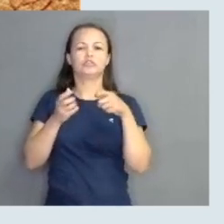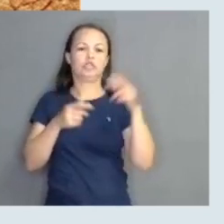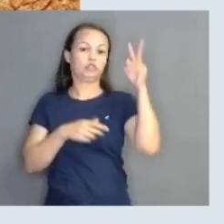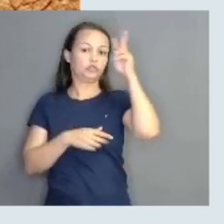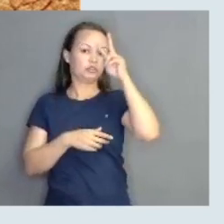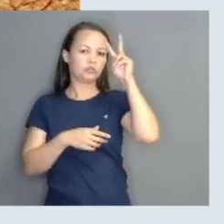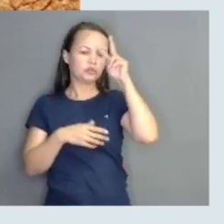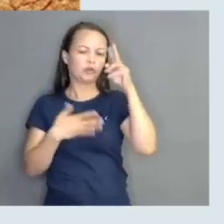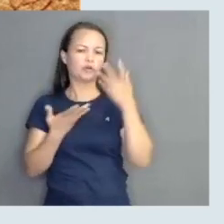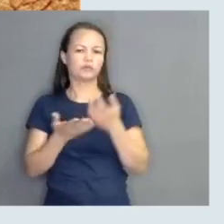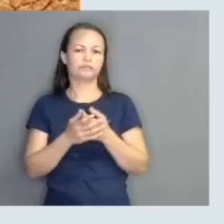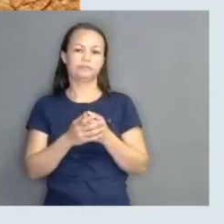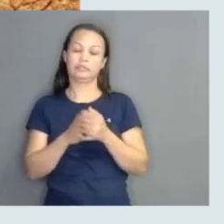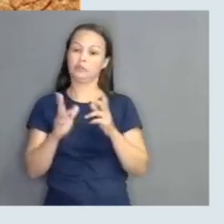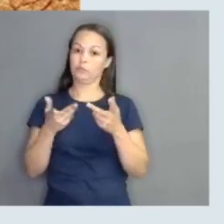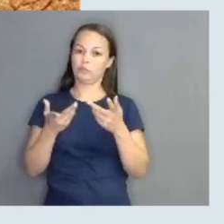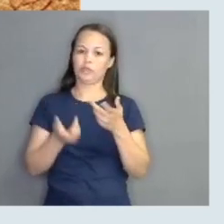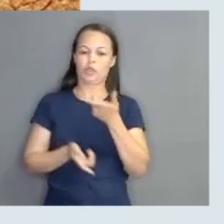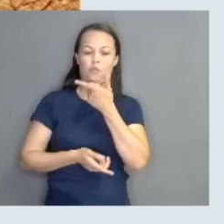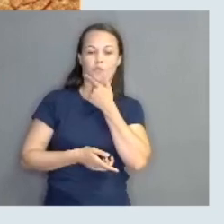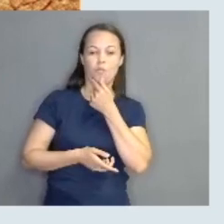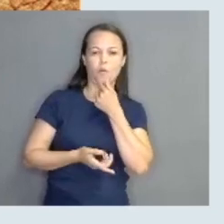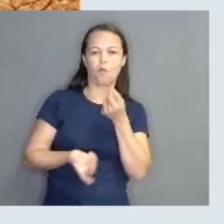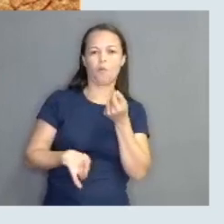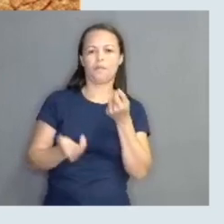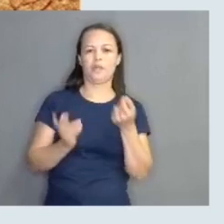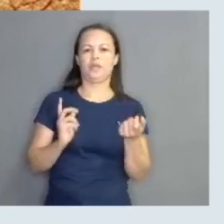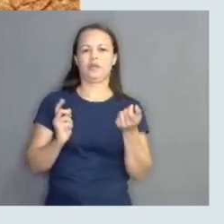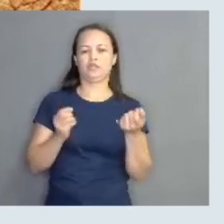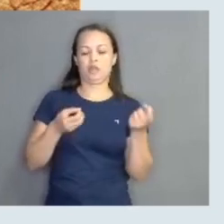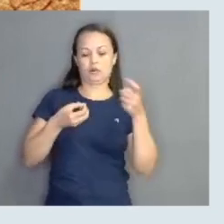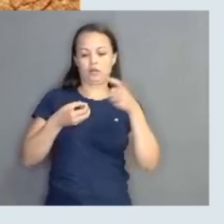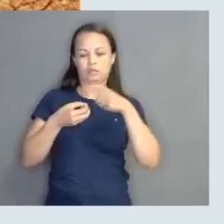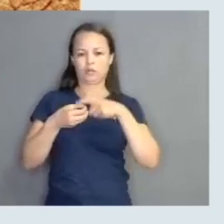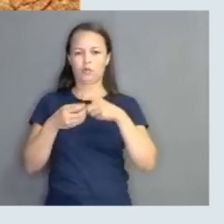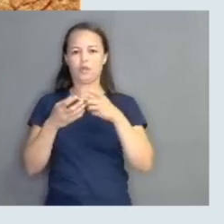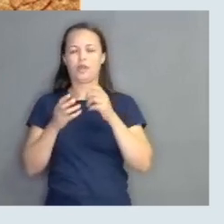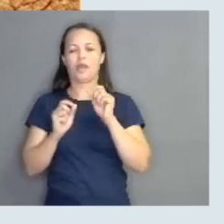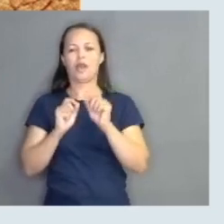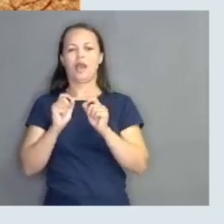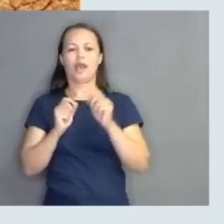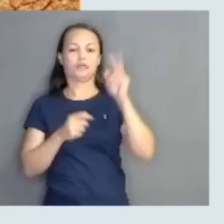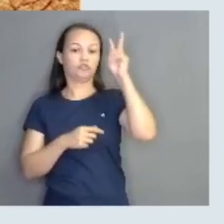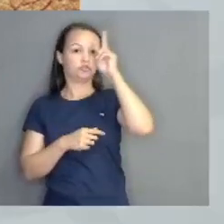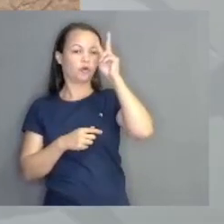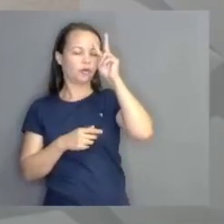porque o homem é um agente da história. Vamos voltar a câmera para mim agora.